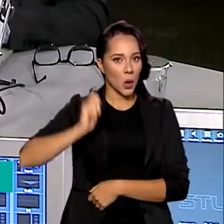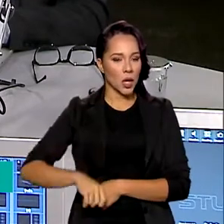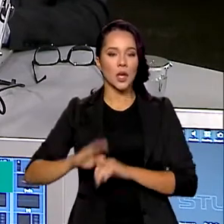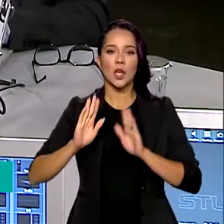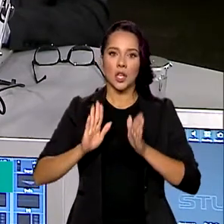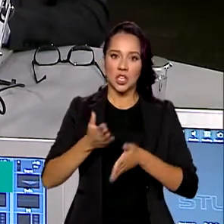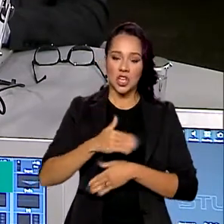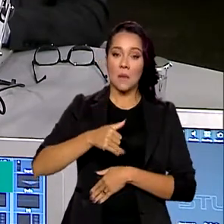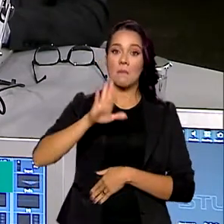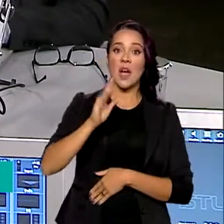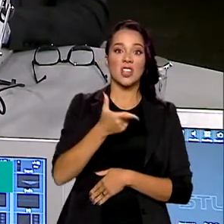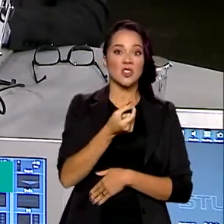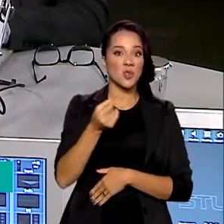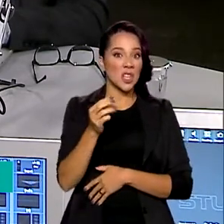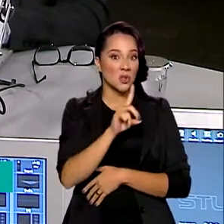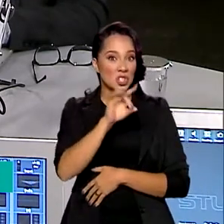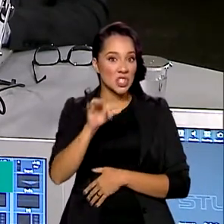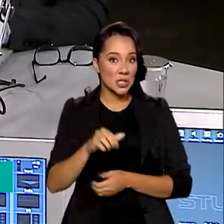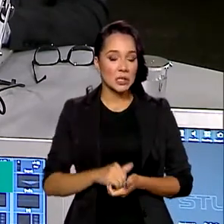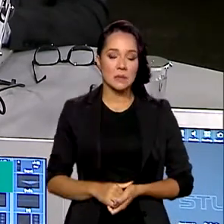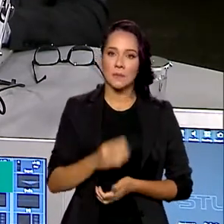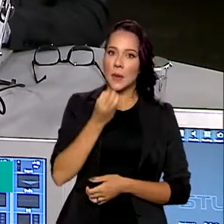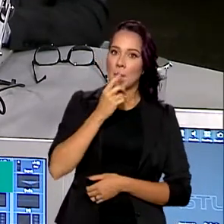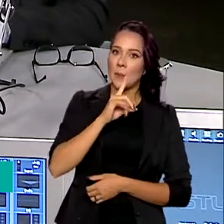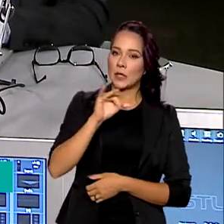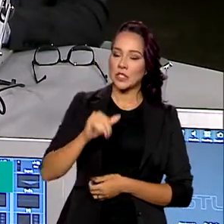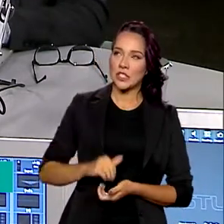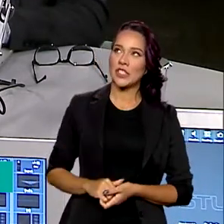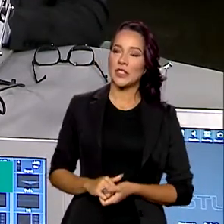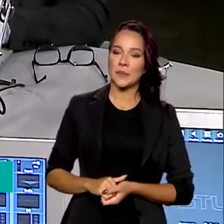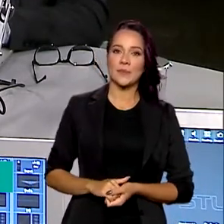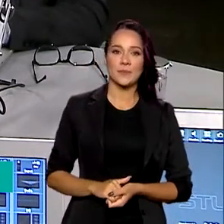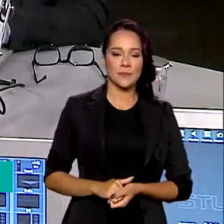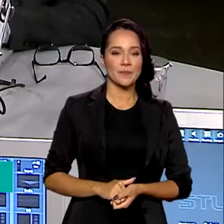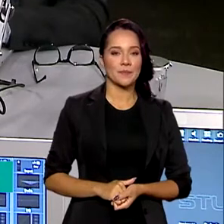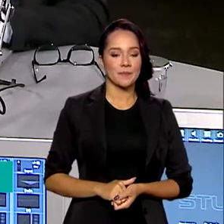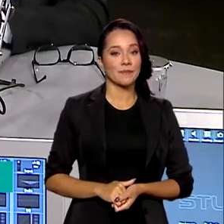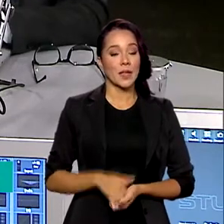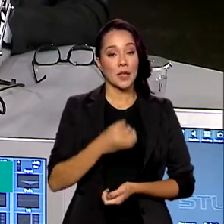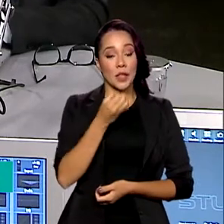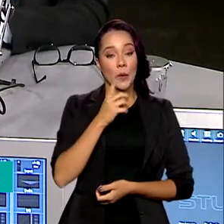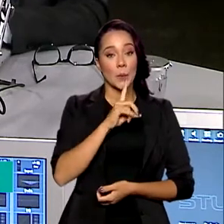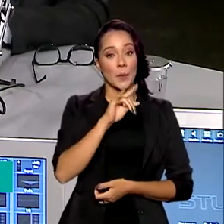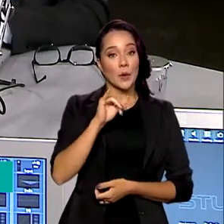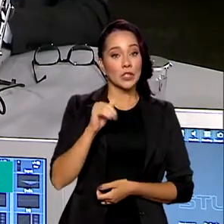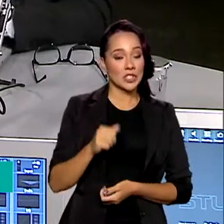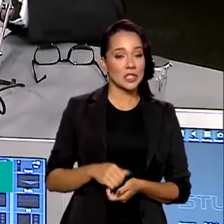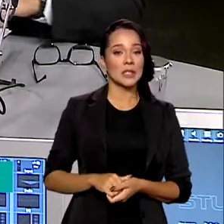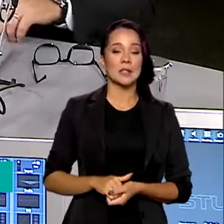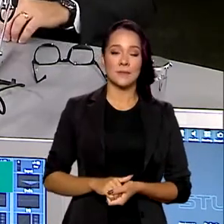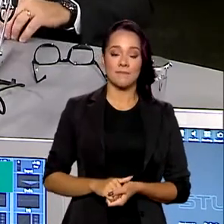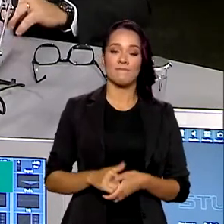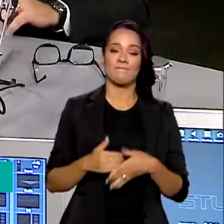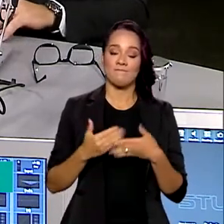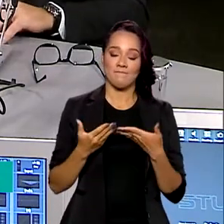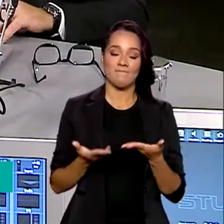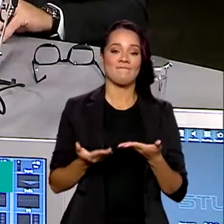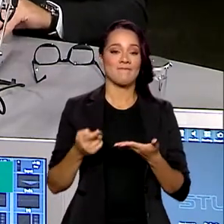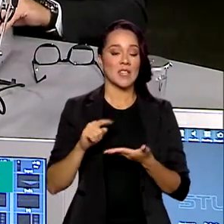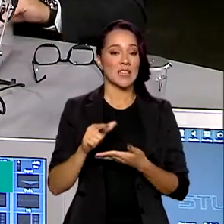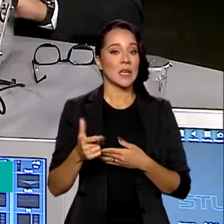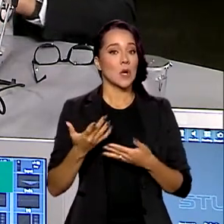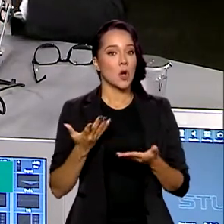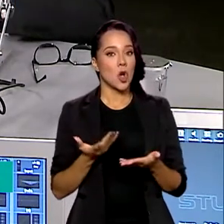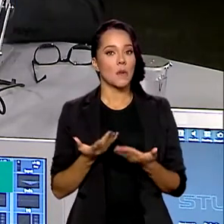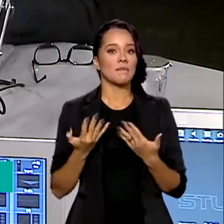que já passa aí dos 200 dias né bom dia na Carolina Bom dia Monique é diante da